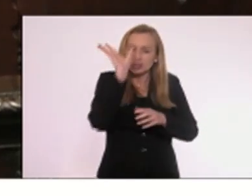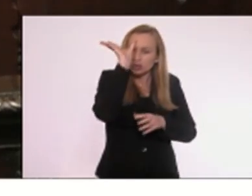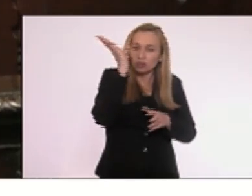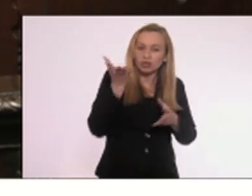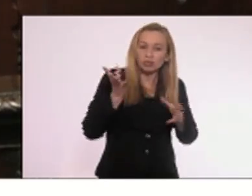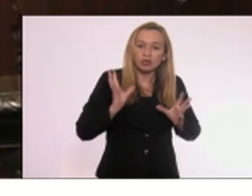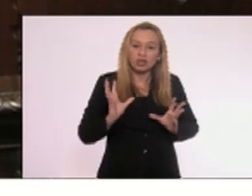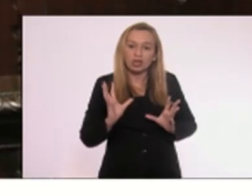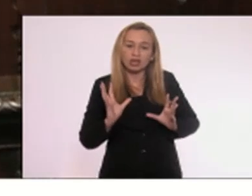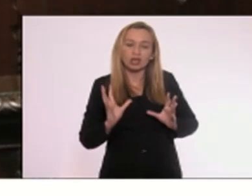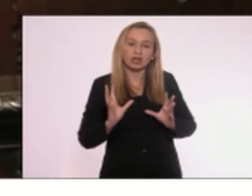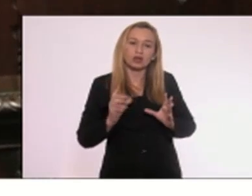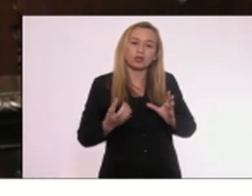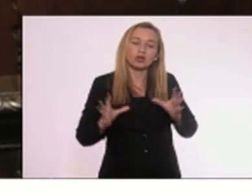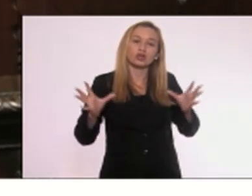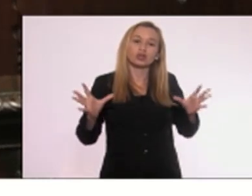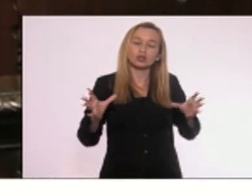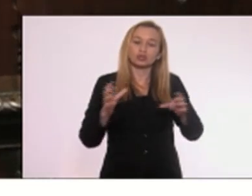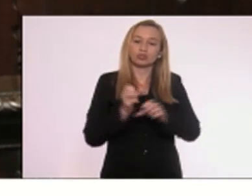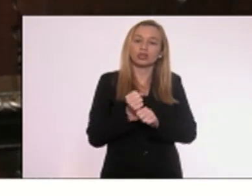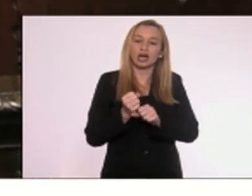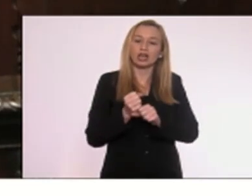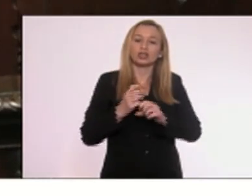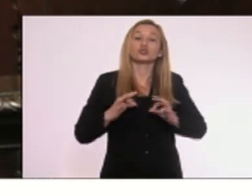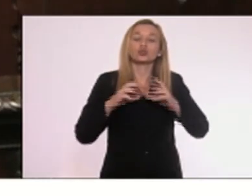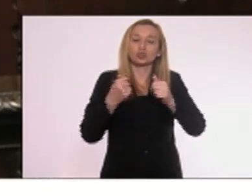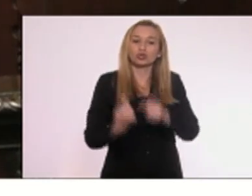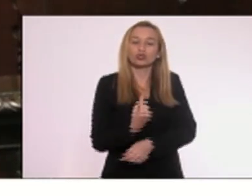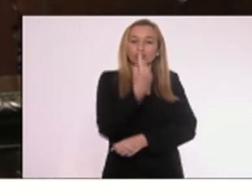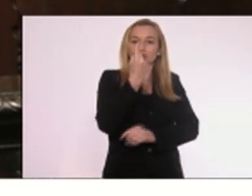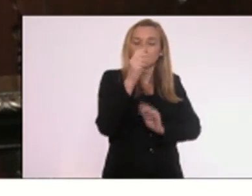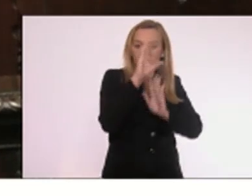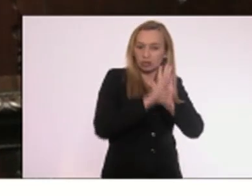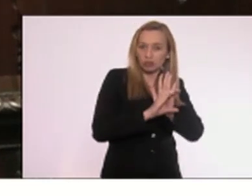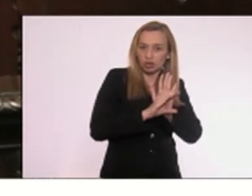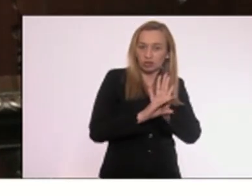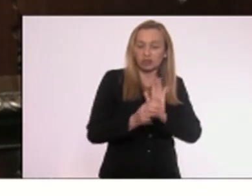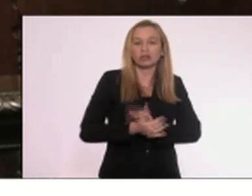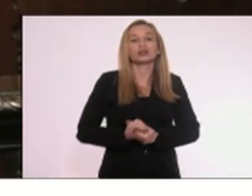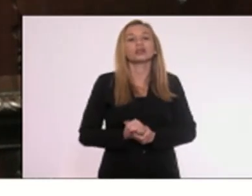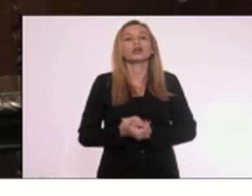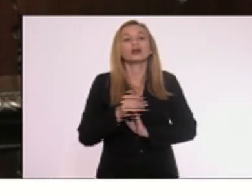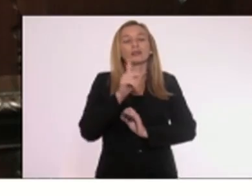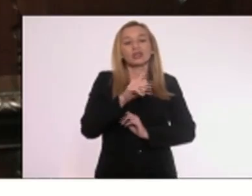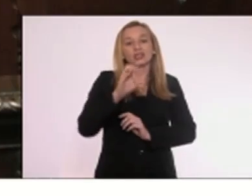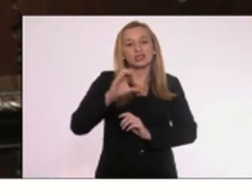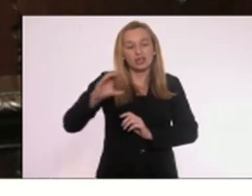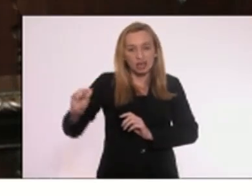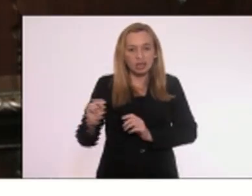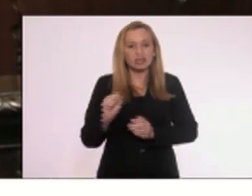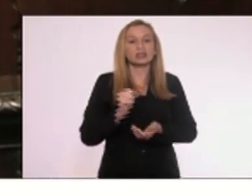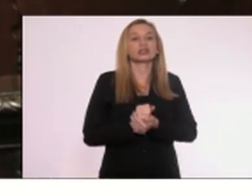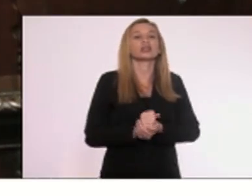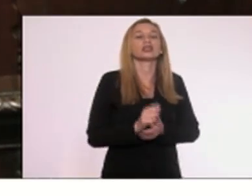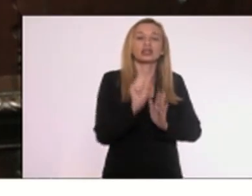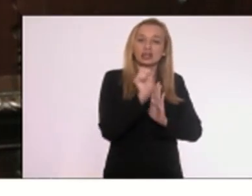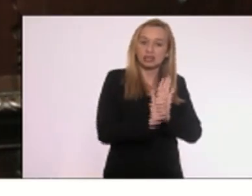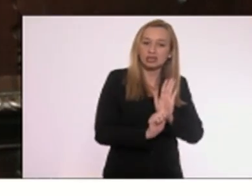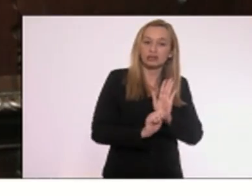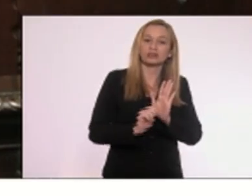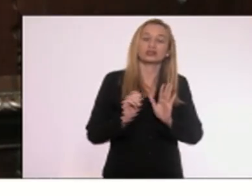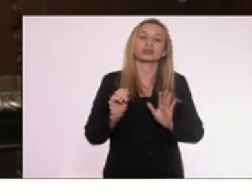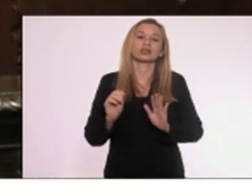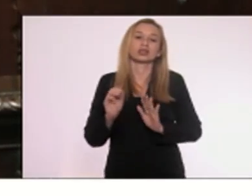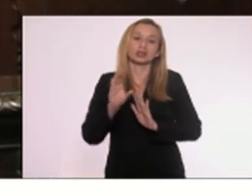de unificar aglutinar todas as emendas que versavam sobre o PCCS na redação da emenda do